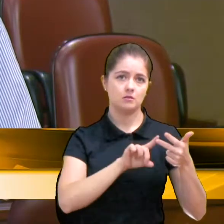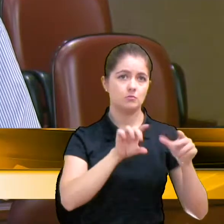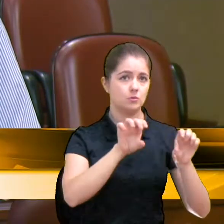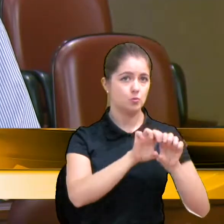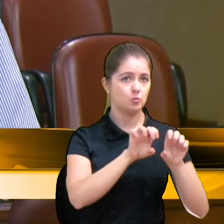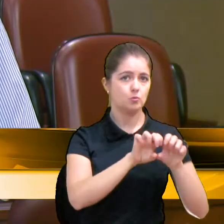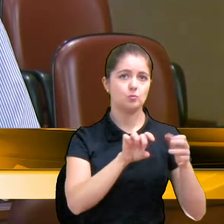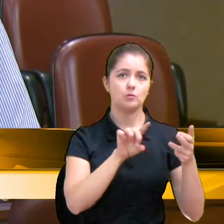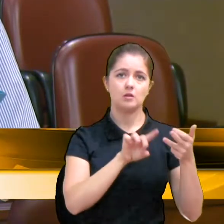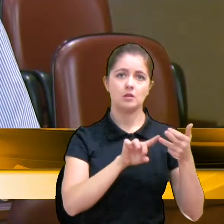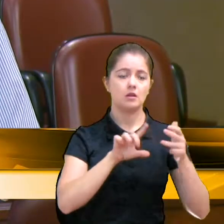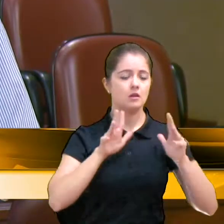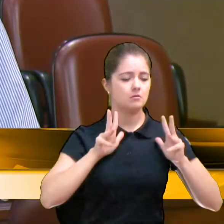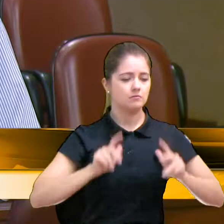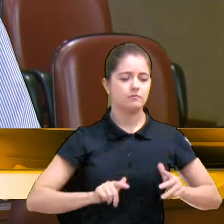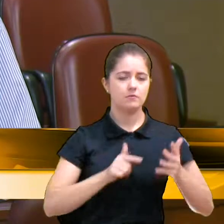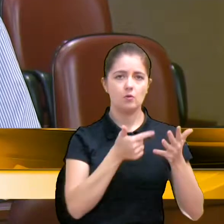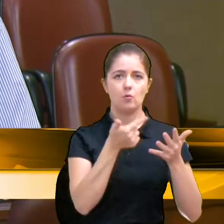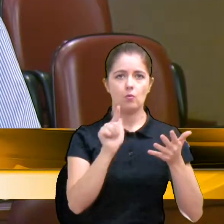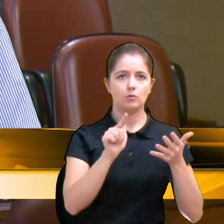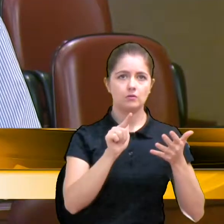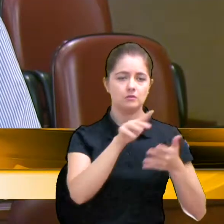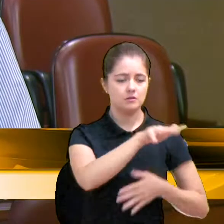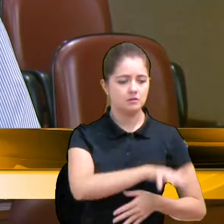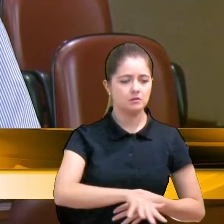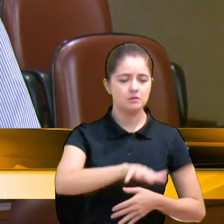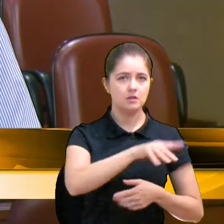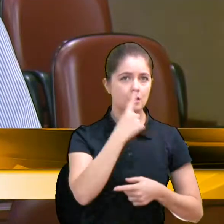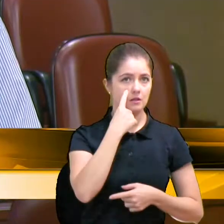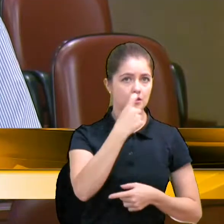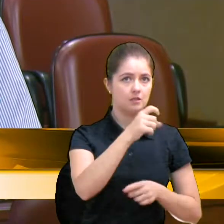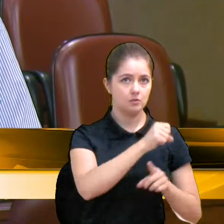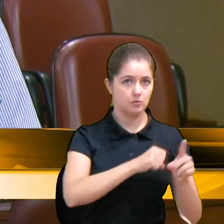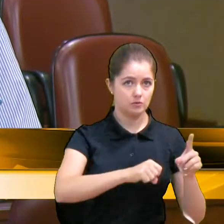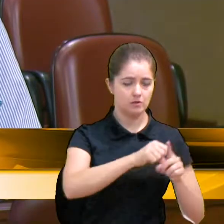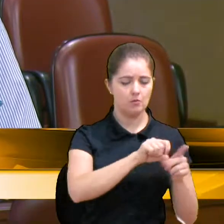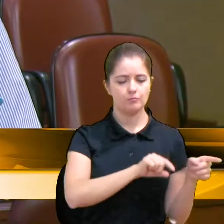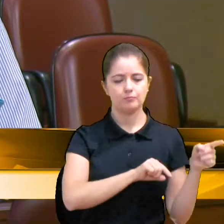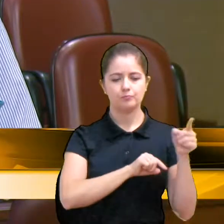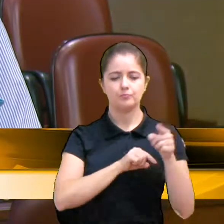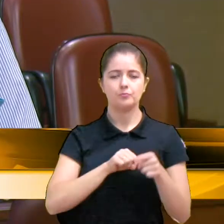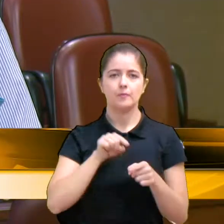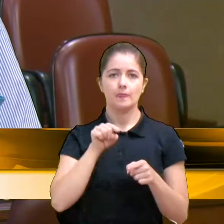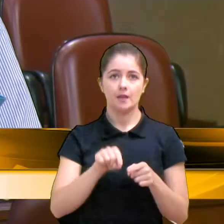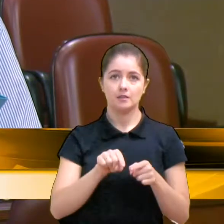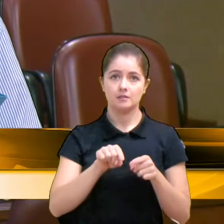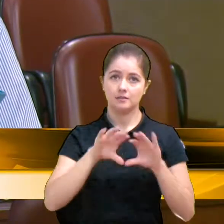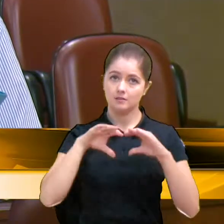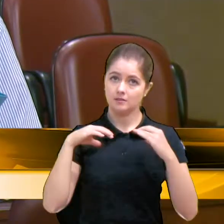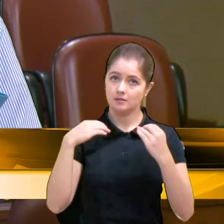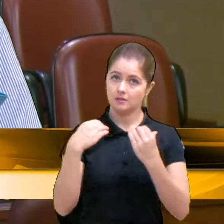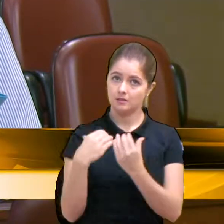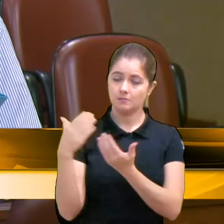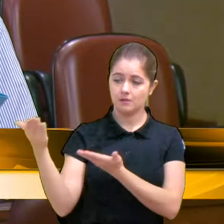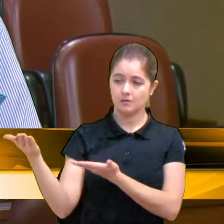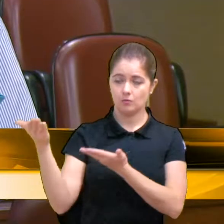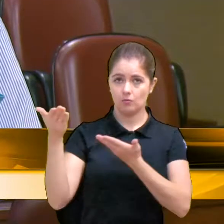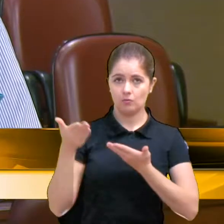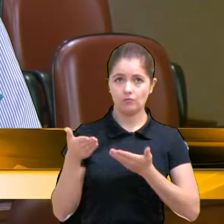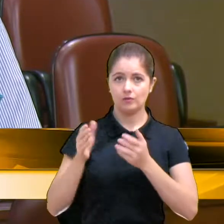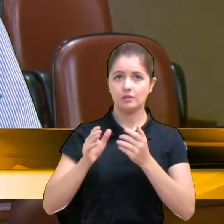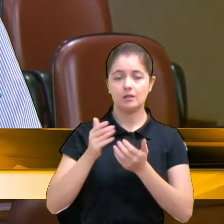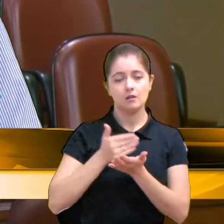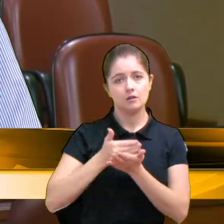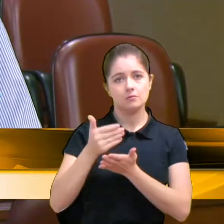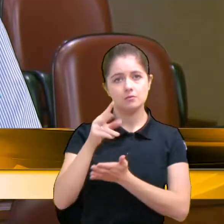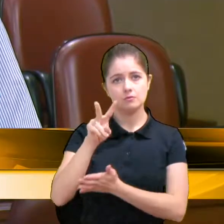outras áreas de interesse social. O programa Câmara Convida, idealizado em 2014, objetiva tornar o